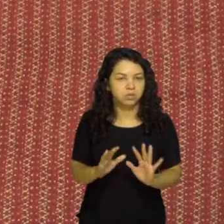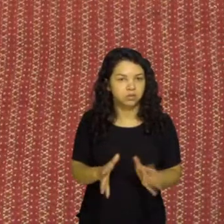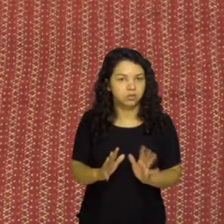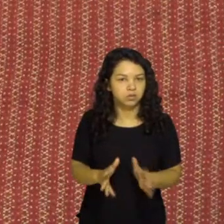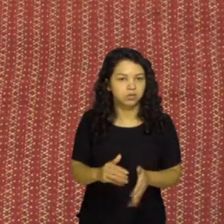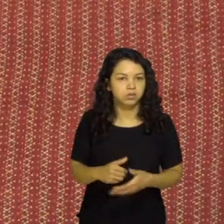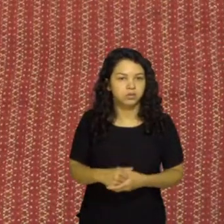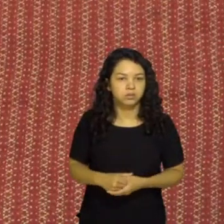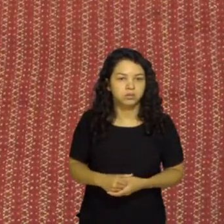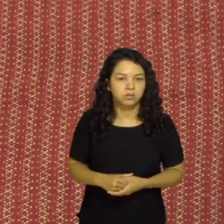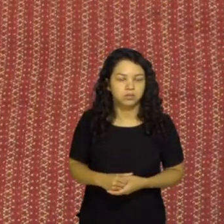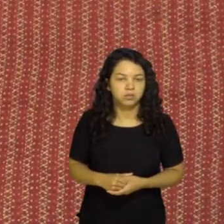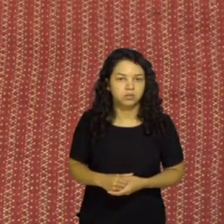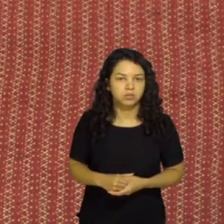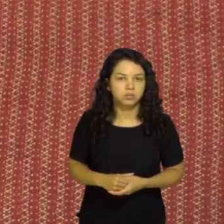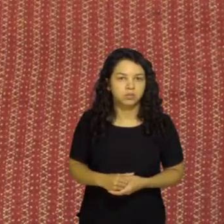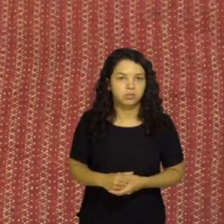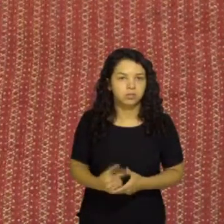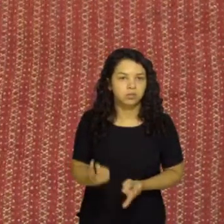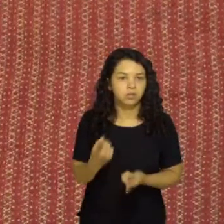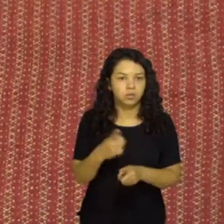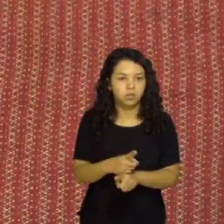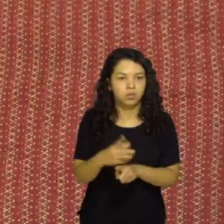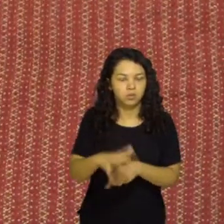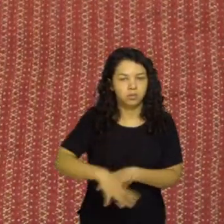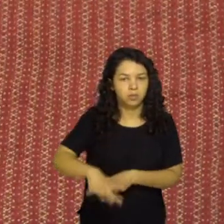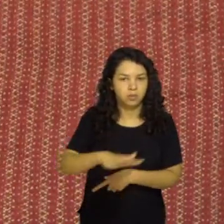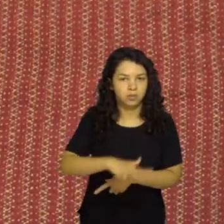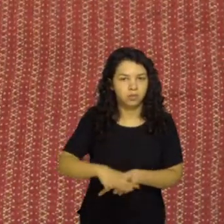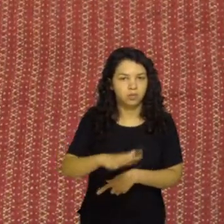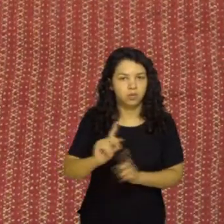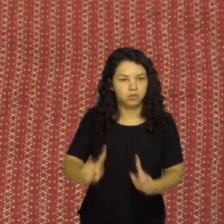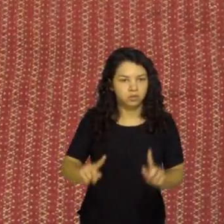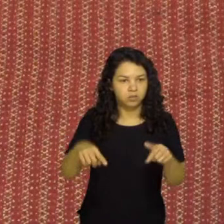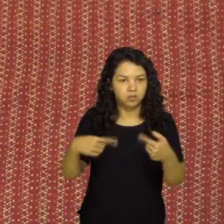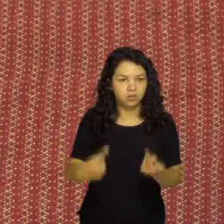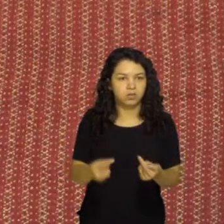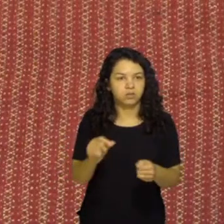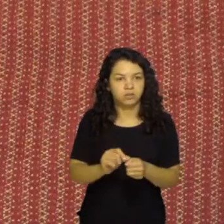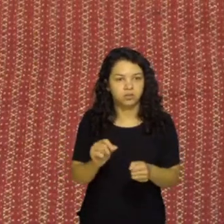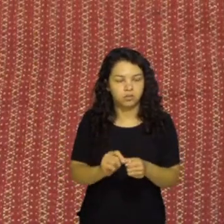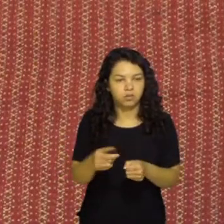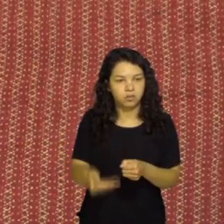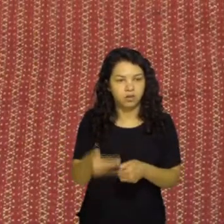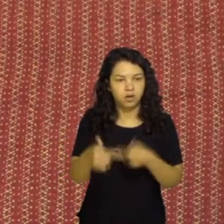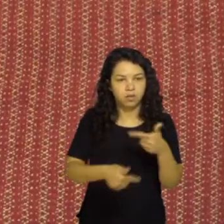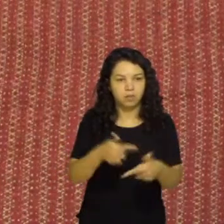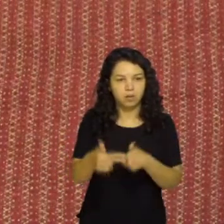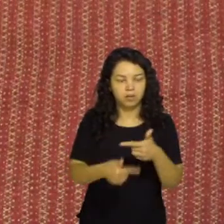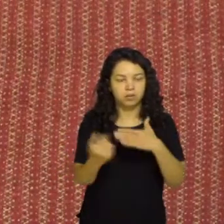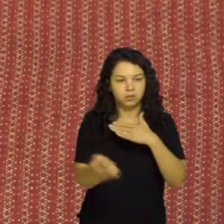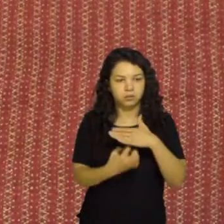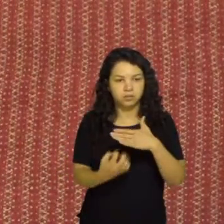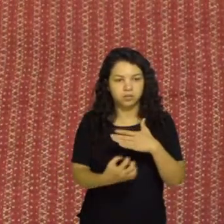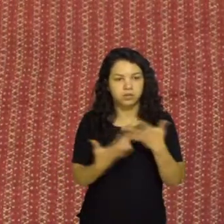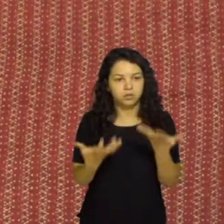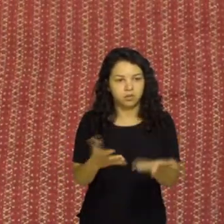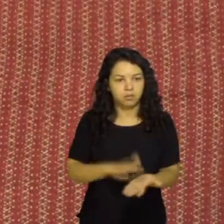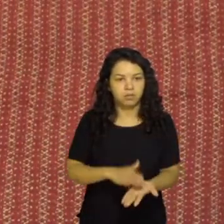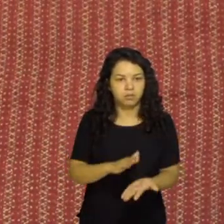se encontram no meio, estabelecem um desafio e passam a trabalhar na própria empresa. Então, quero